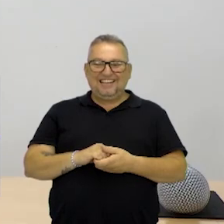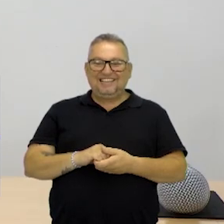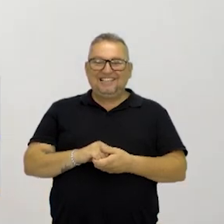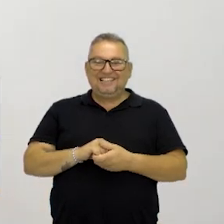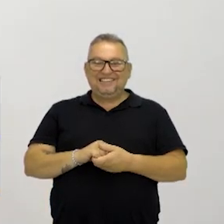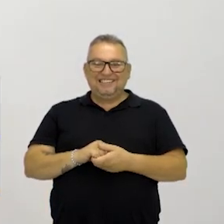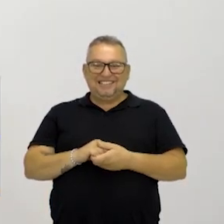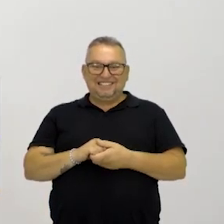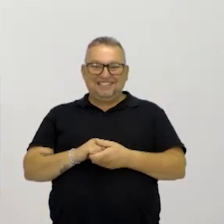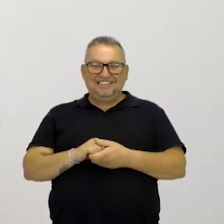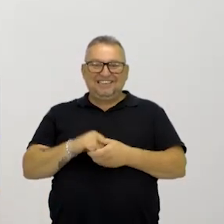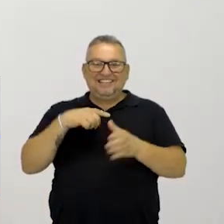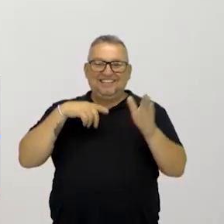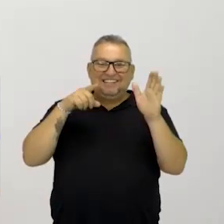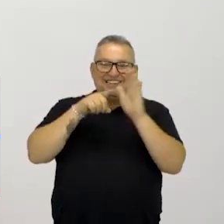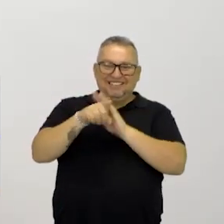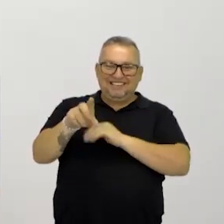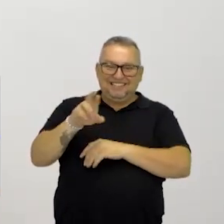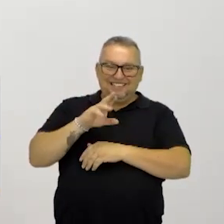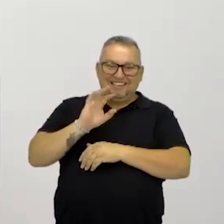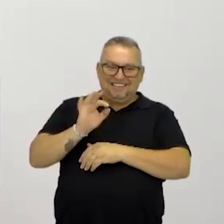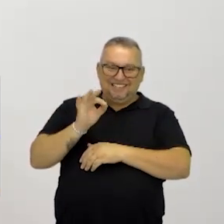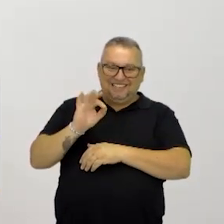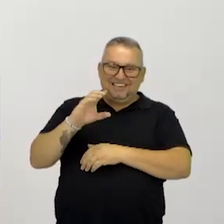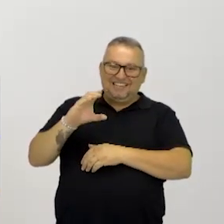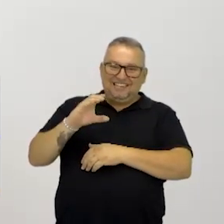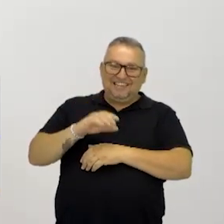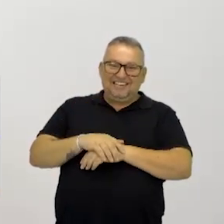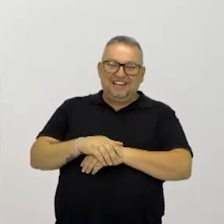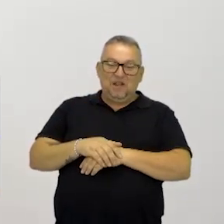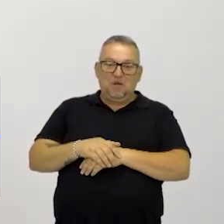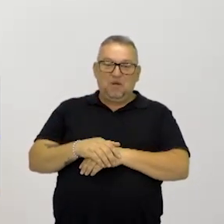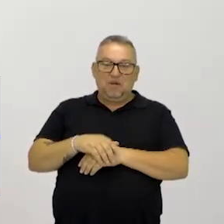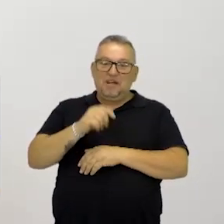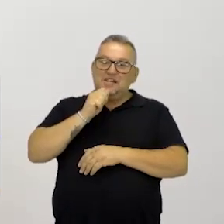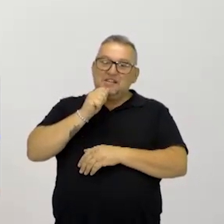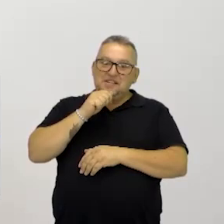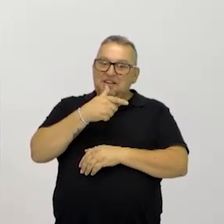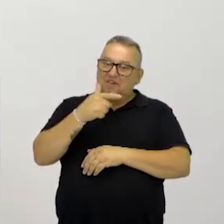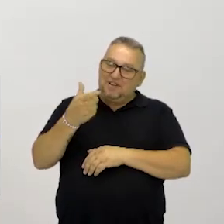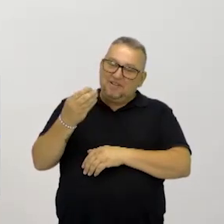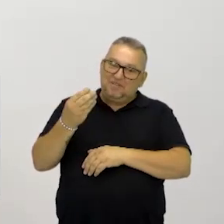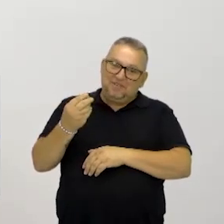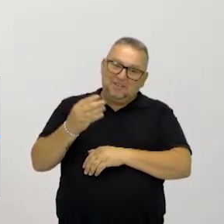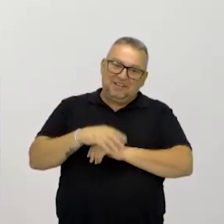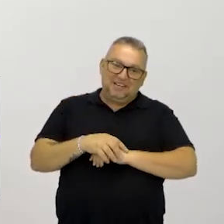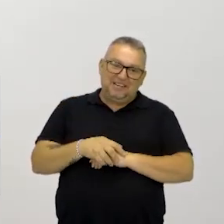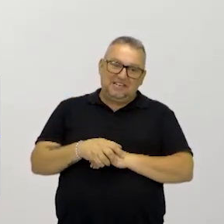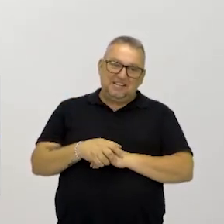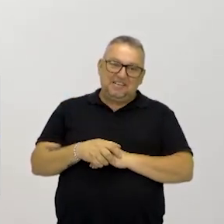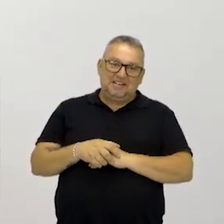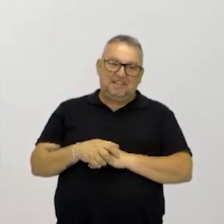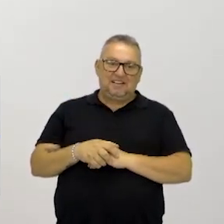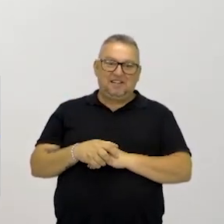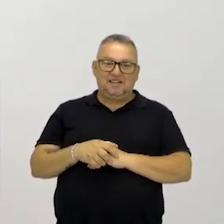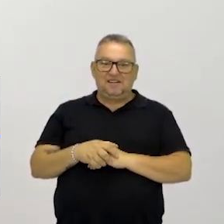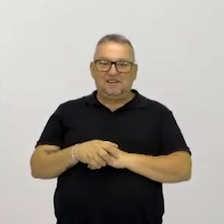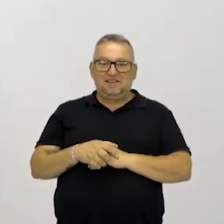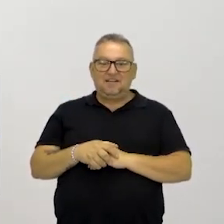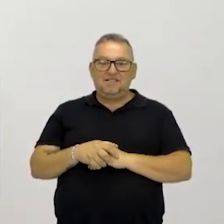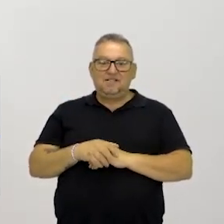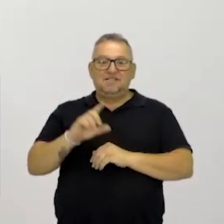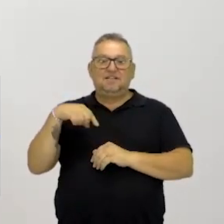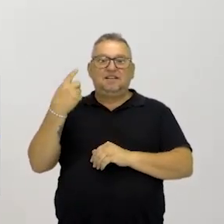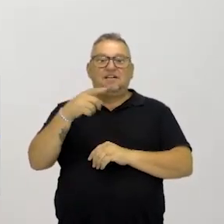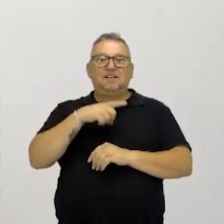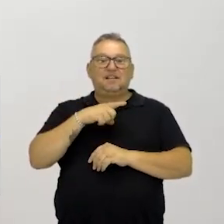Eu tava me perguntando se alguém ia responder vem cá, polígono, né? Ainda bem que não tá à toa essa alternativa, né? Não, veja só. Nós tivemos